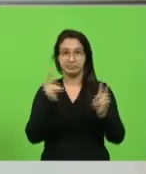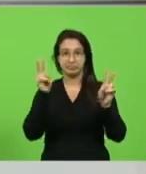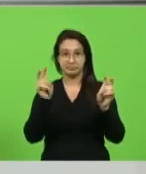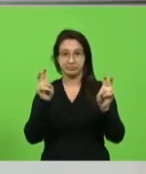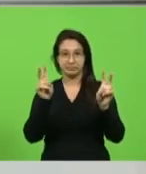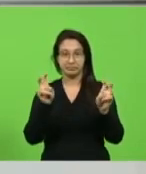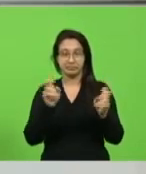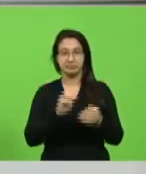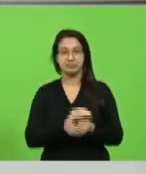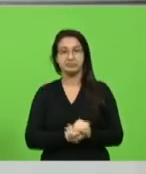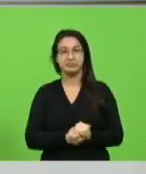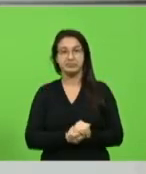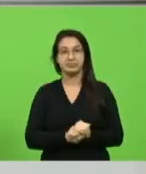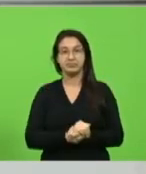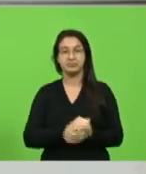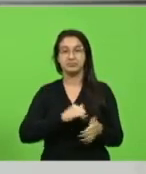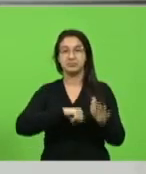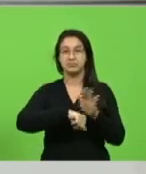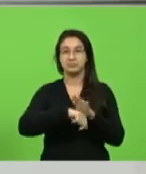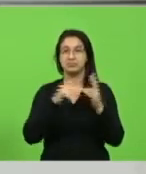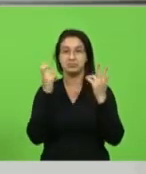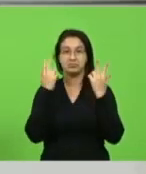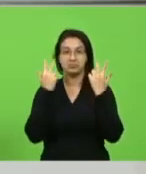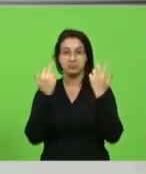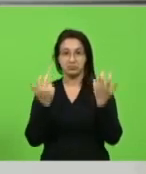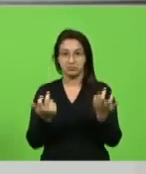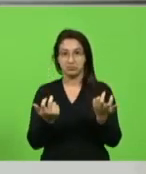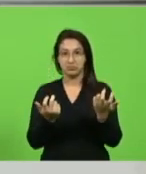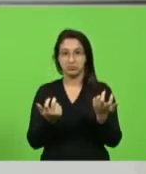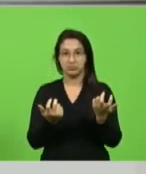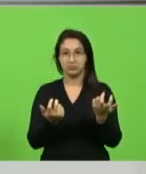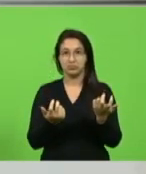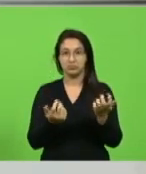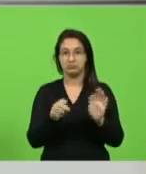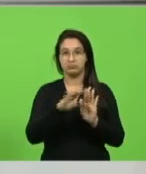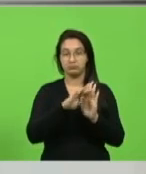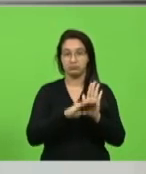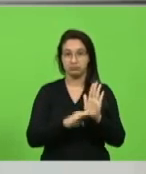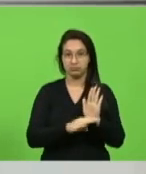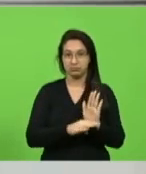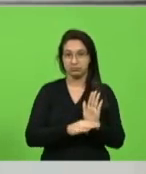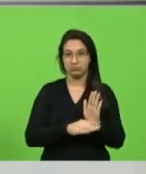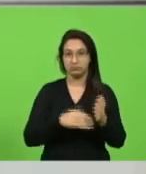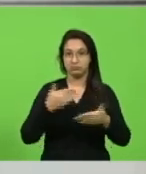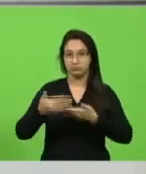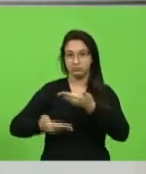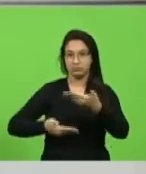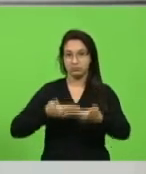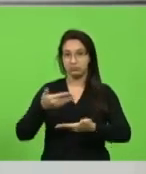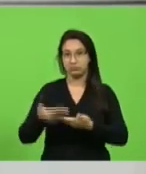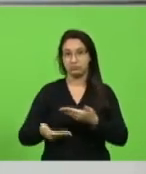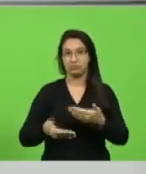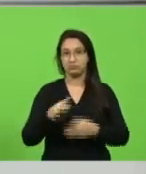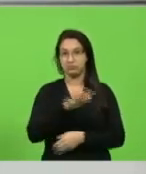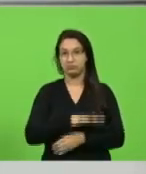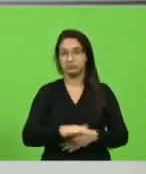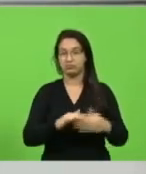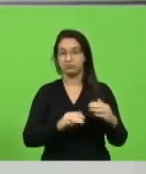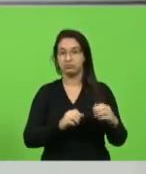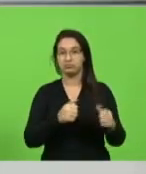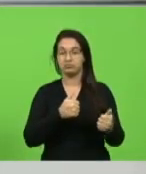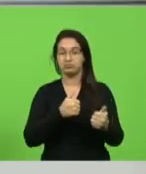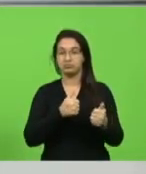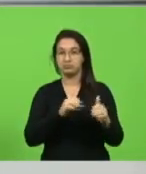os crimes comuns objetos da investigação tramitada no âmbito do Superior Tribunal de Justiça,